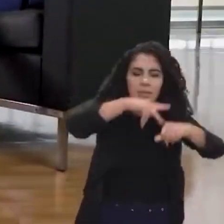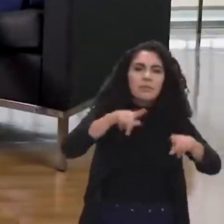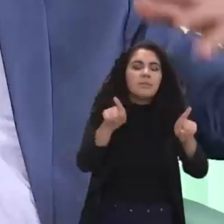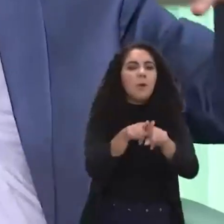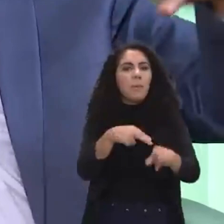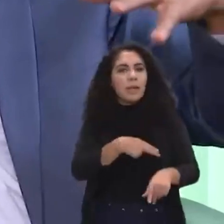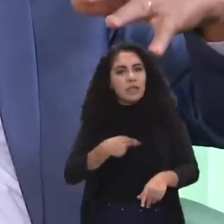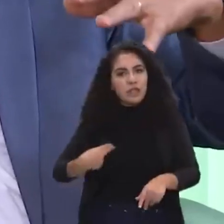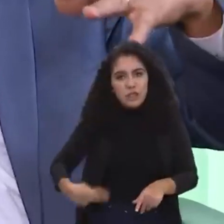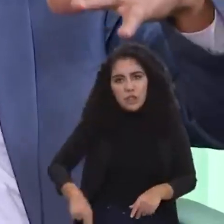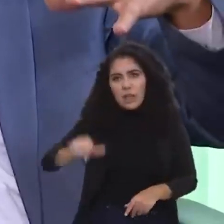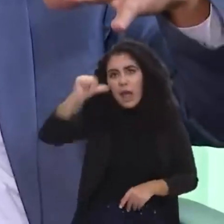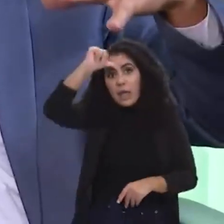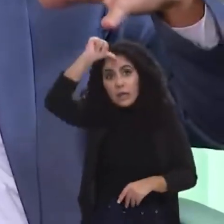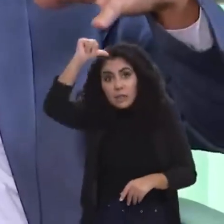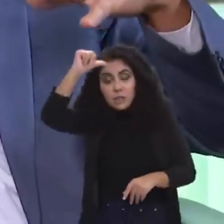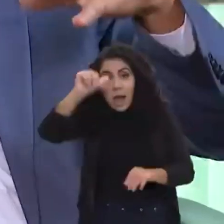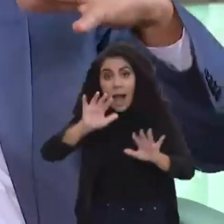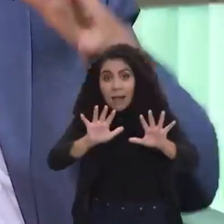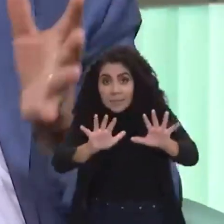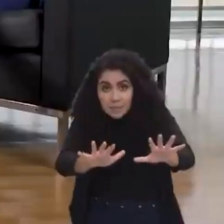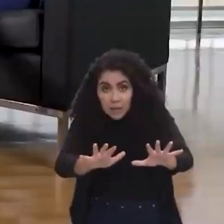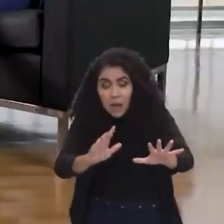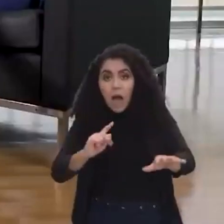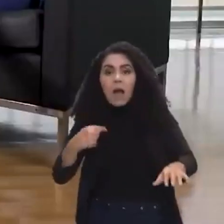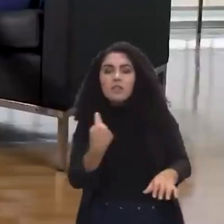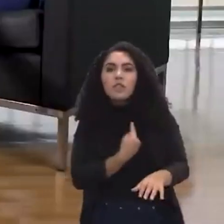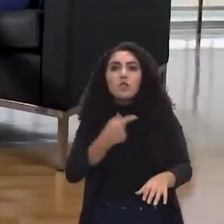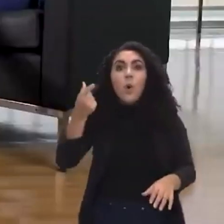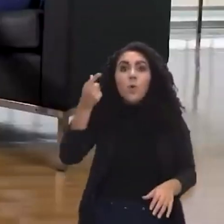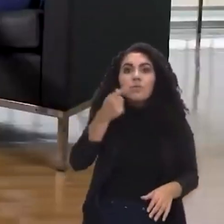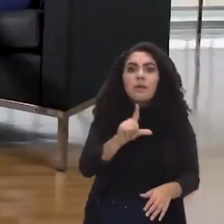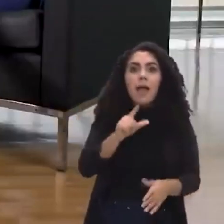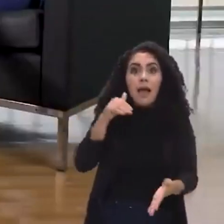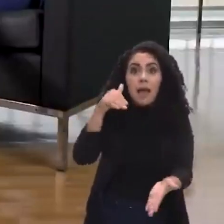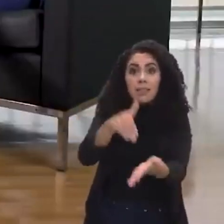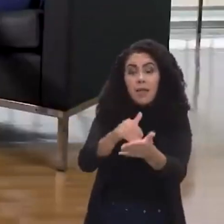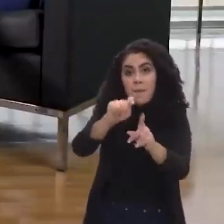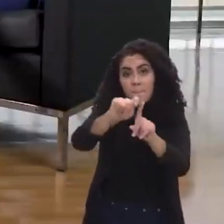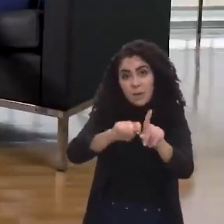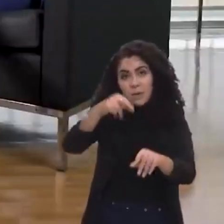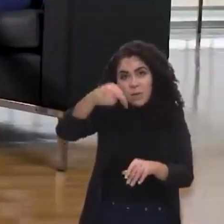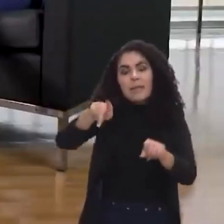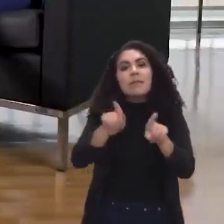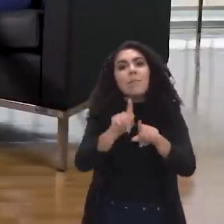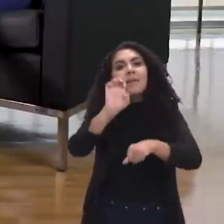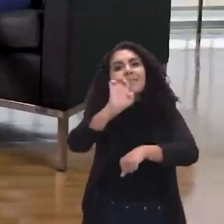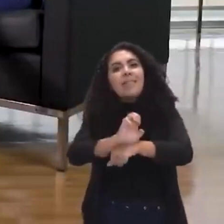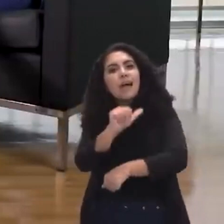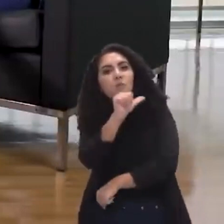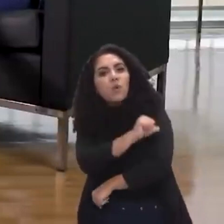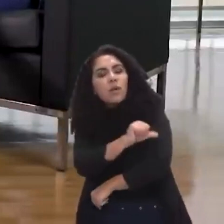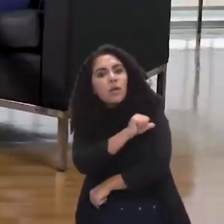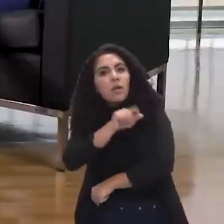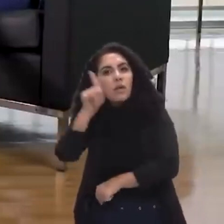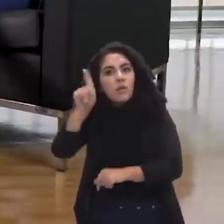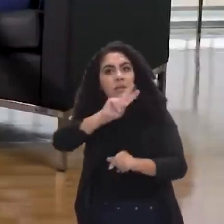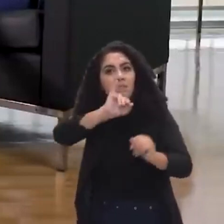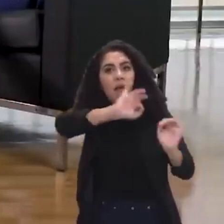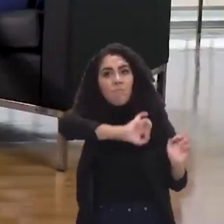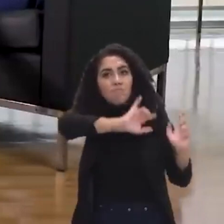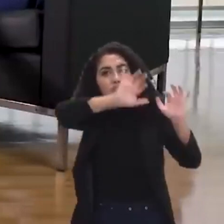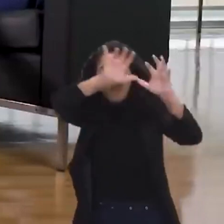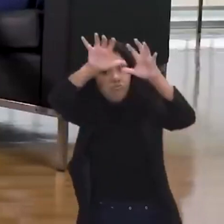da Índia garantir assim Carol que cheguemos em novembro também no no Rio de Janeiro onde se